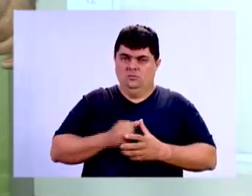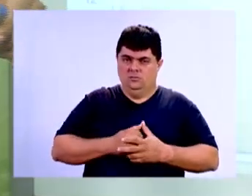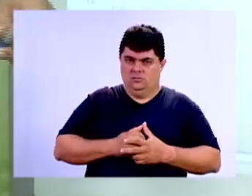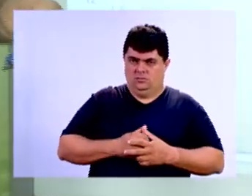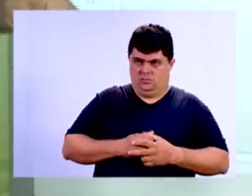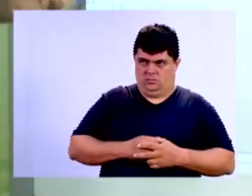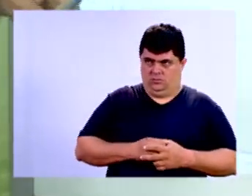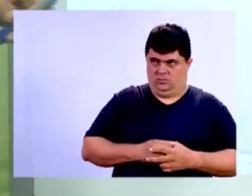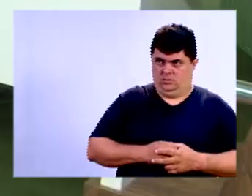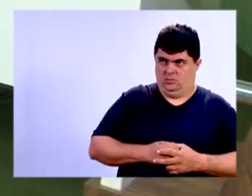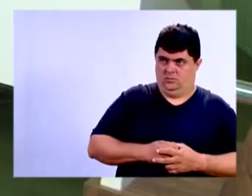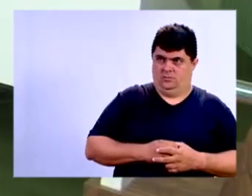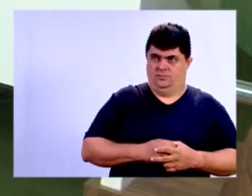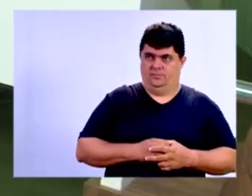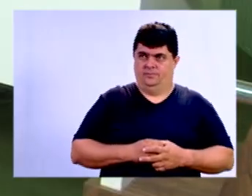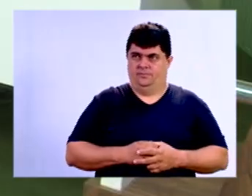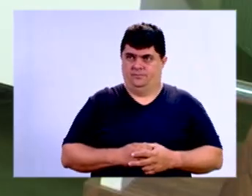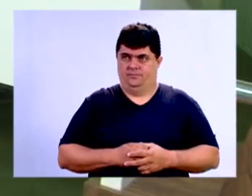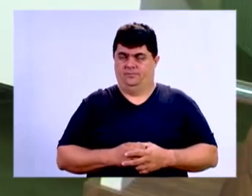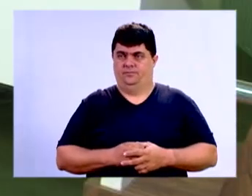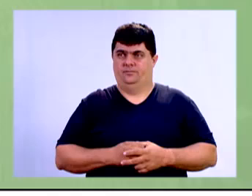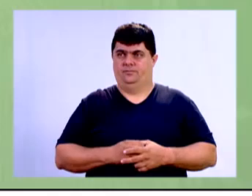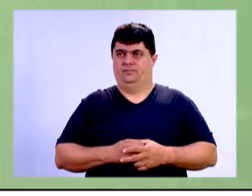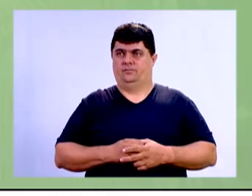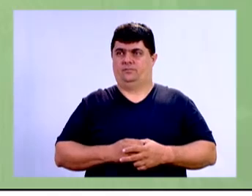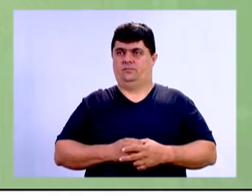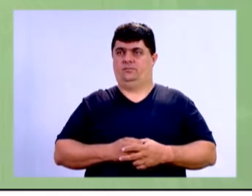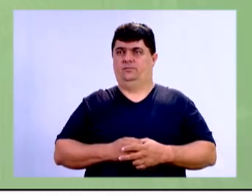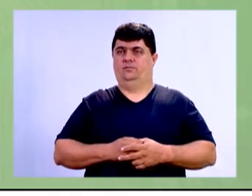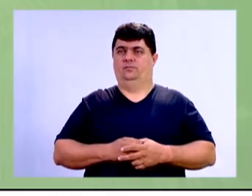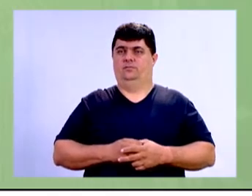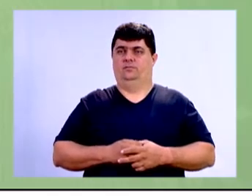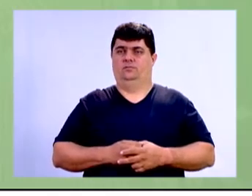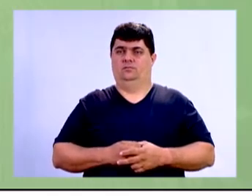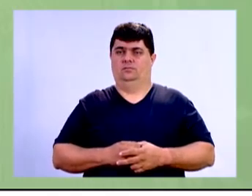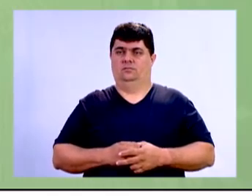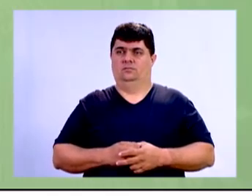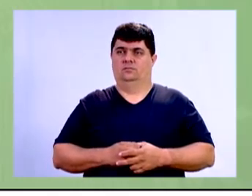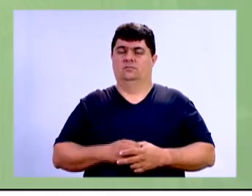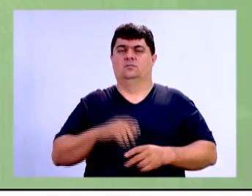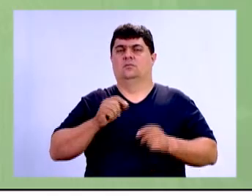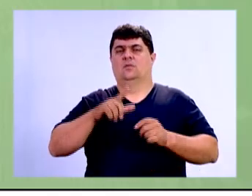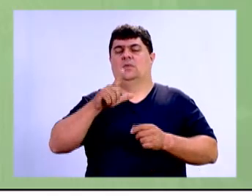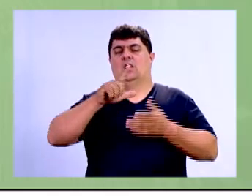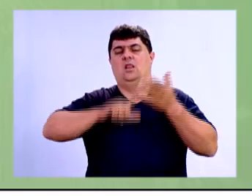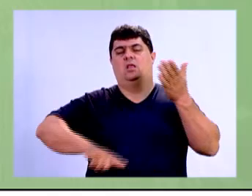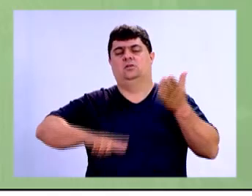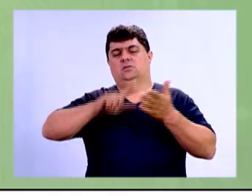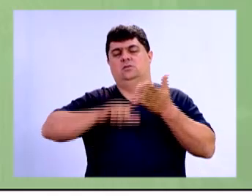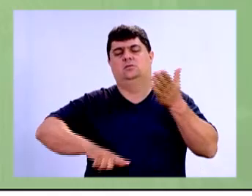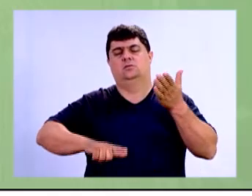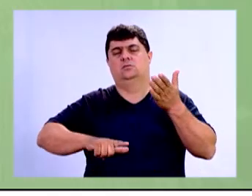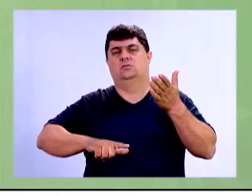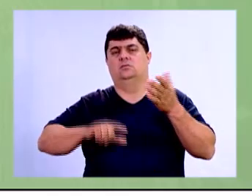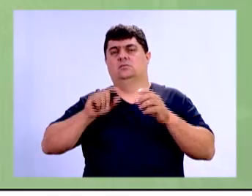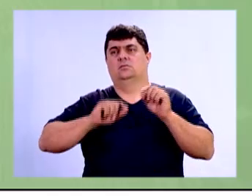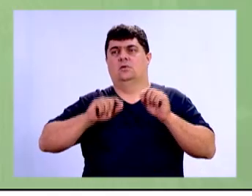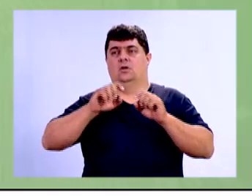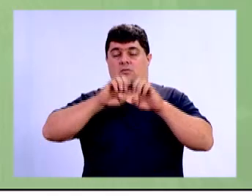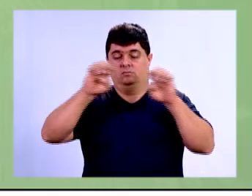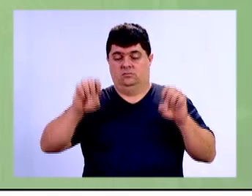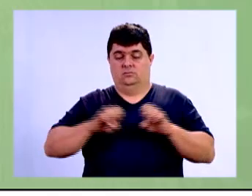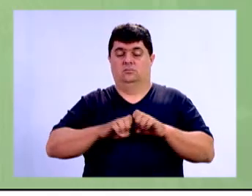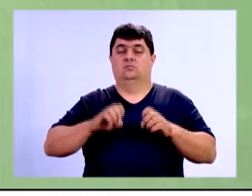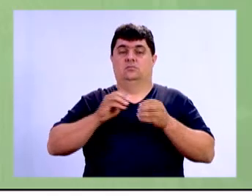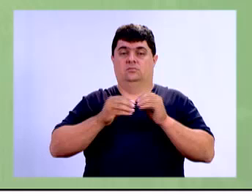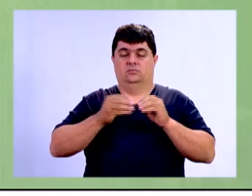persistir dados, né? Uma relist é o cara. Então vamos lá, gente. O que seriam listas, né? Lista é uma estrutura de dados